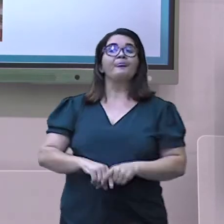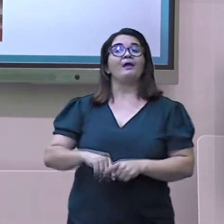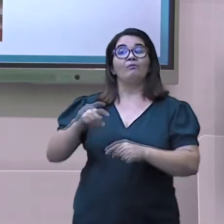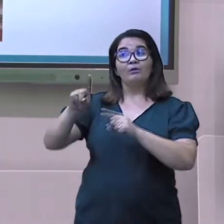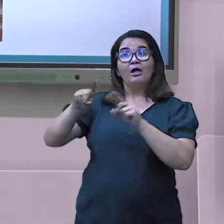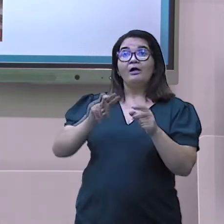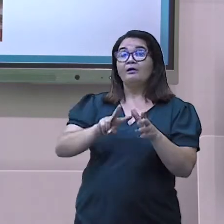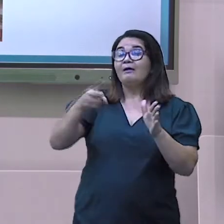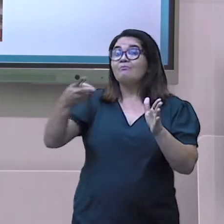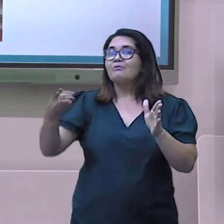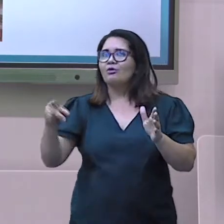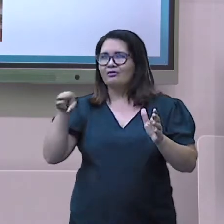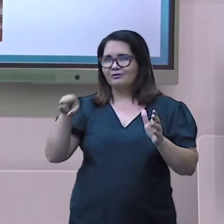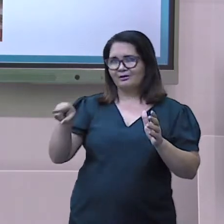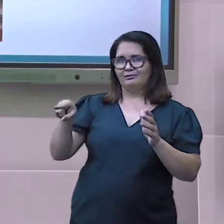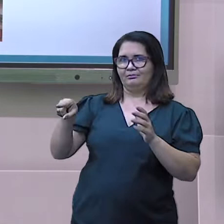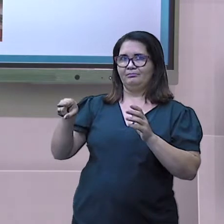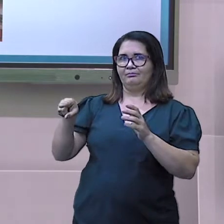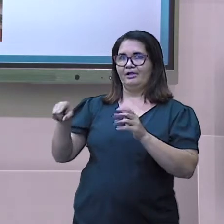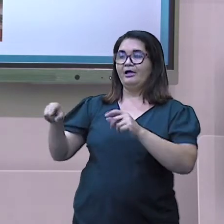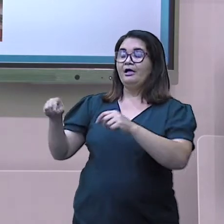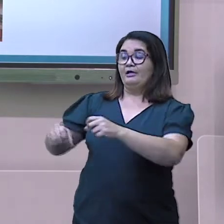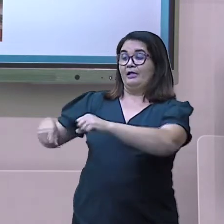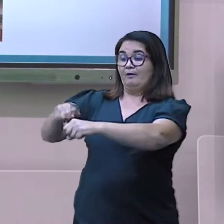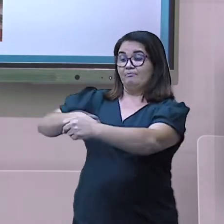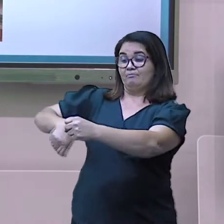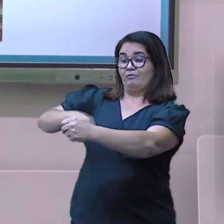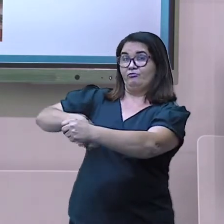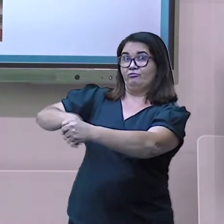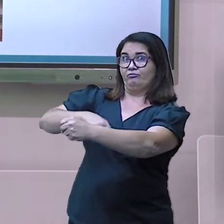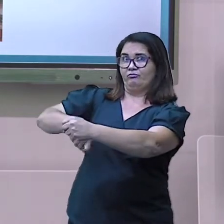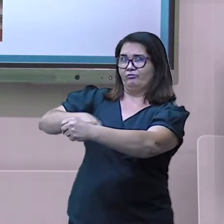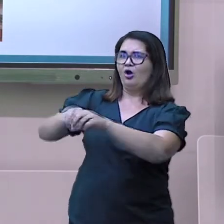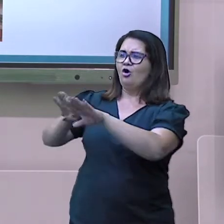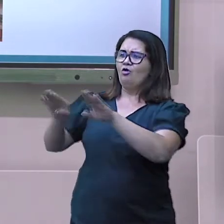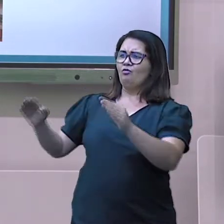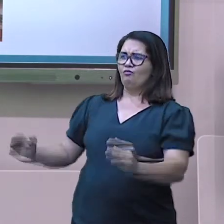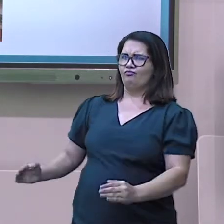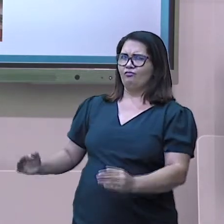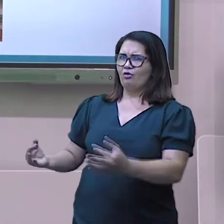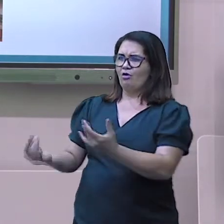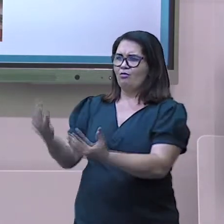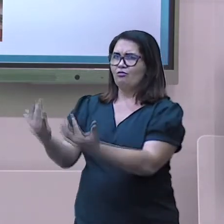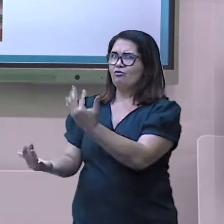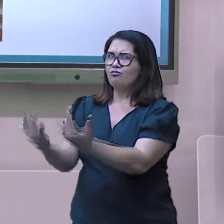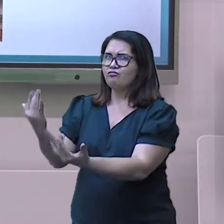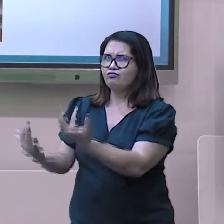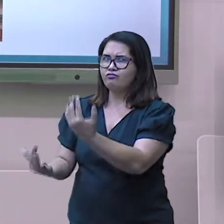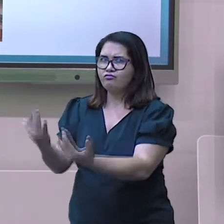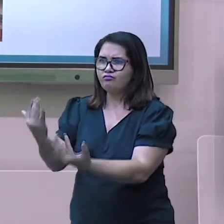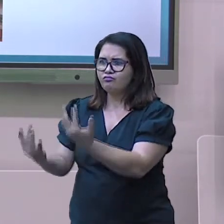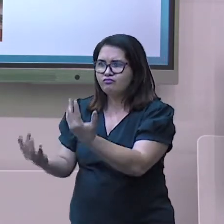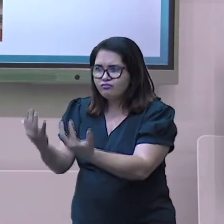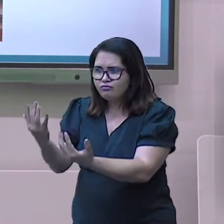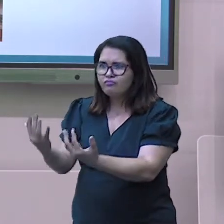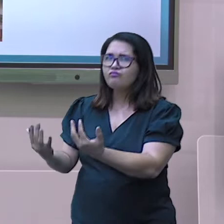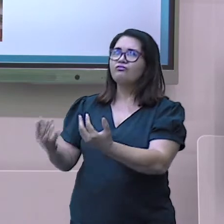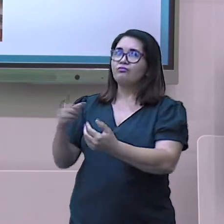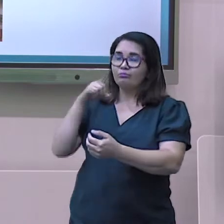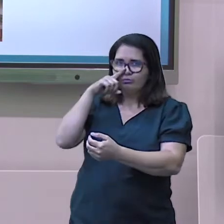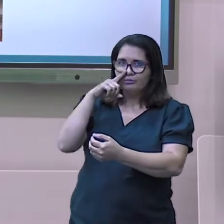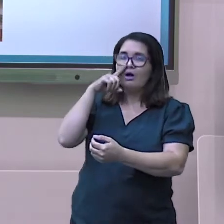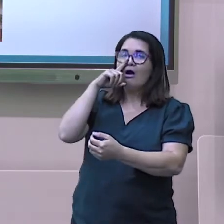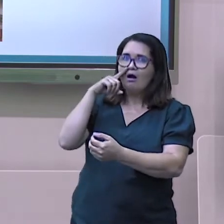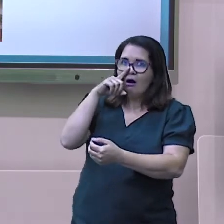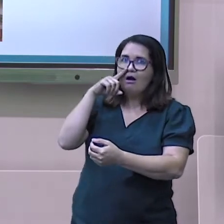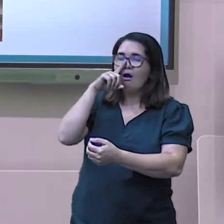fogão, nós observamos que o fogão ele é um local que todos nós adultos, já estamos acostumados a